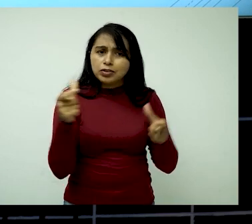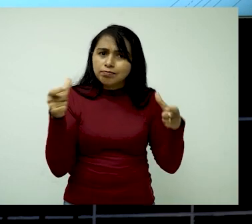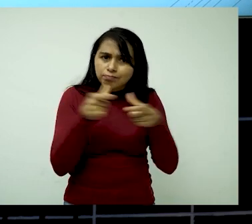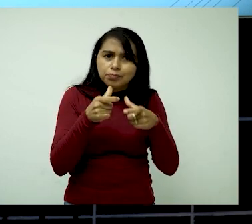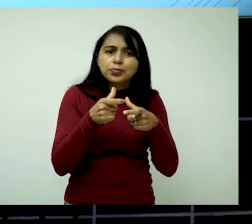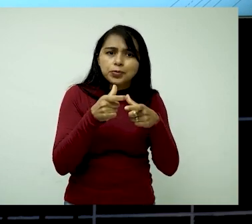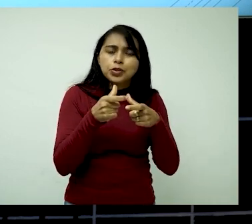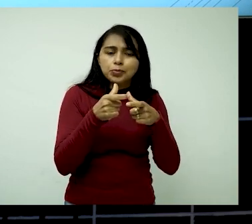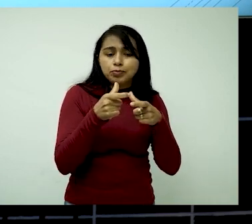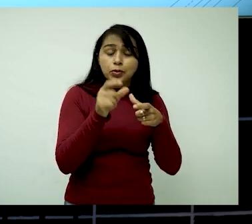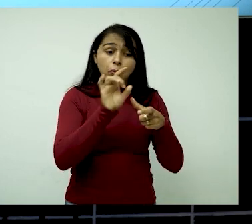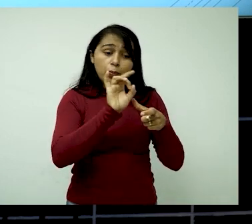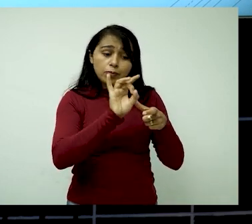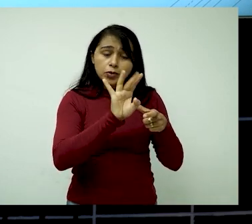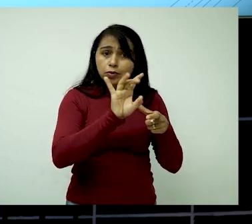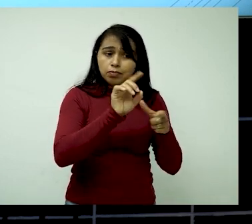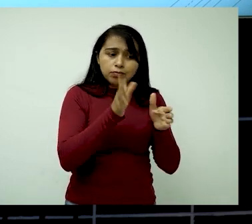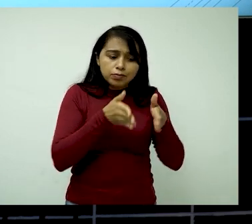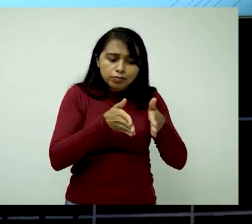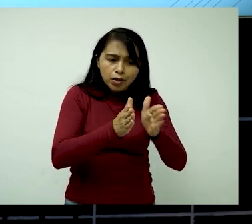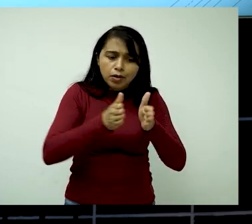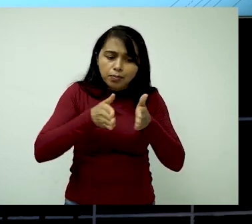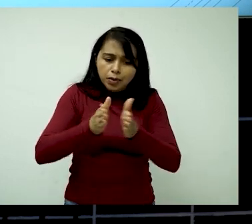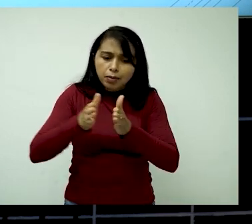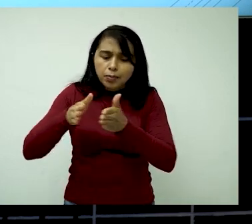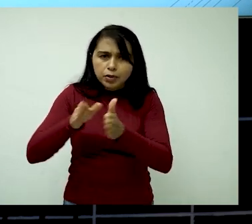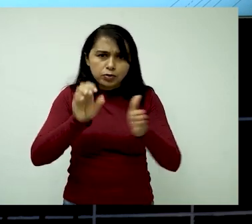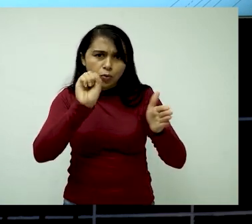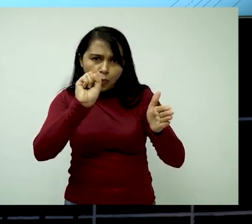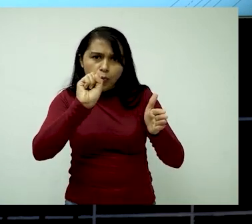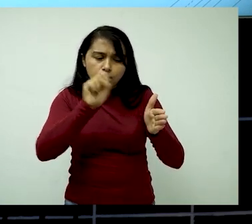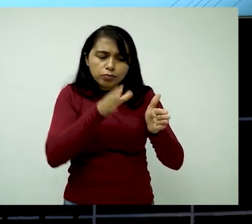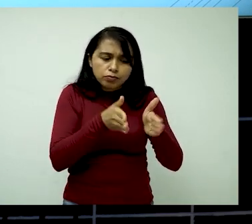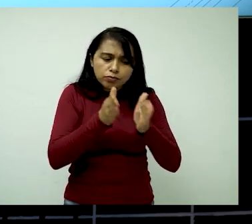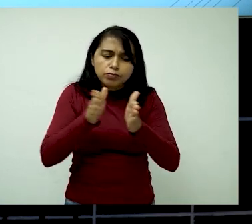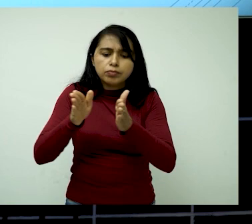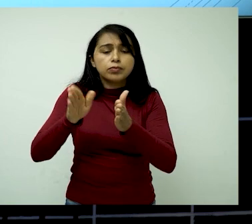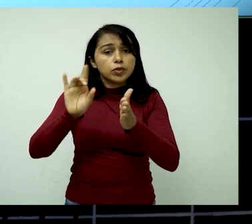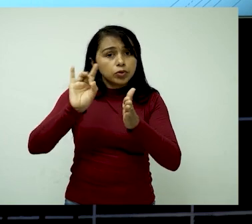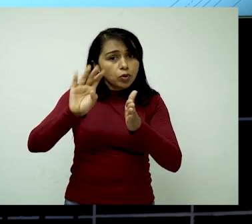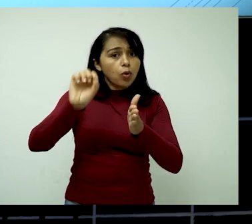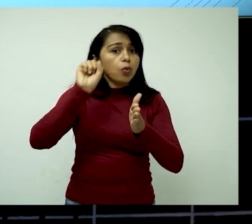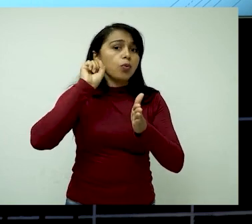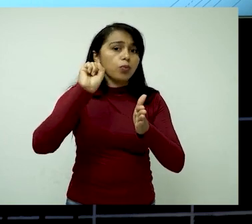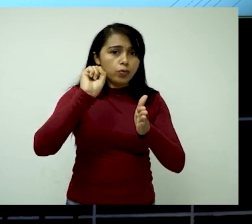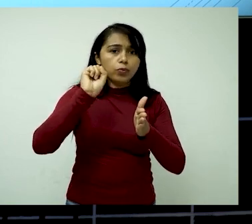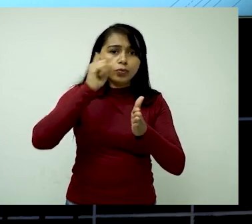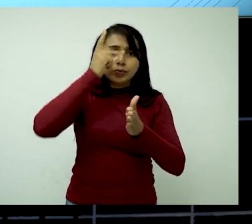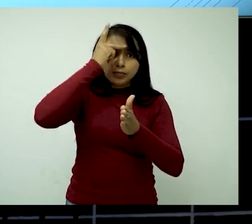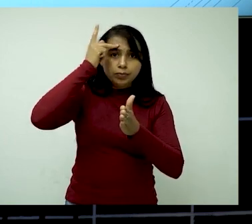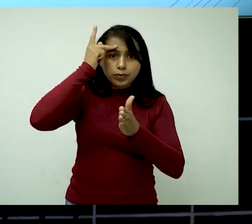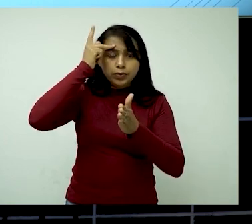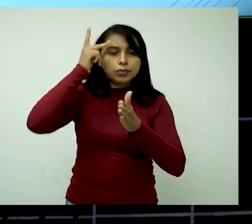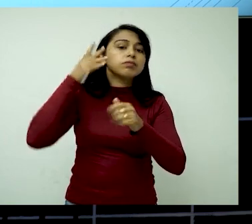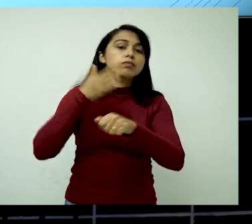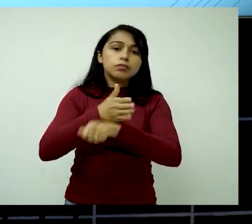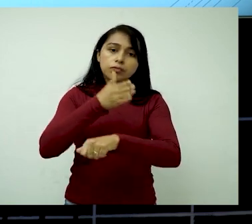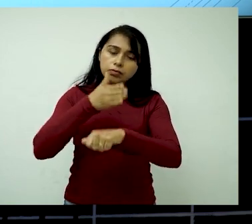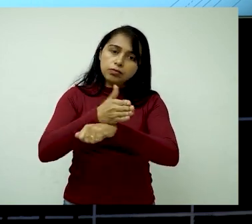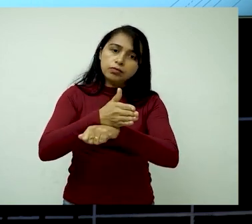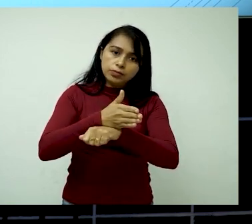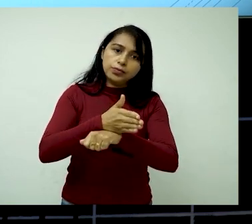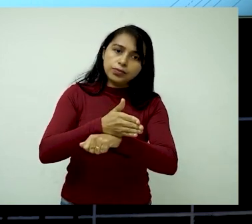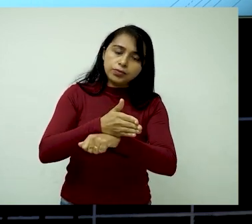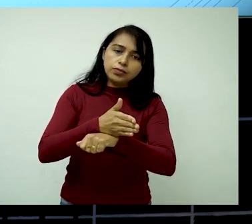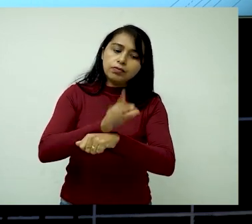de atletas aqui, 1 por raia, certo? Então, se eu tenho 8 raias na pista de atletismo, então só vou poder